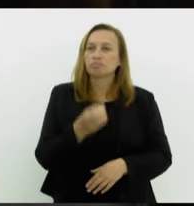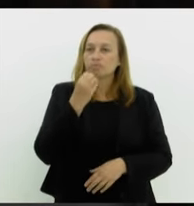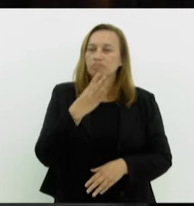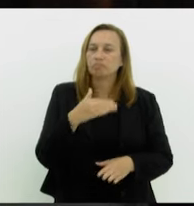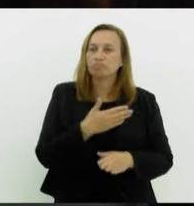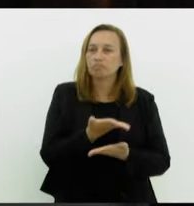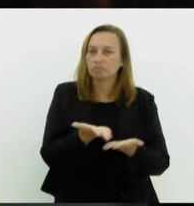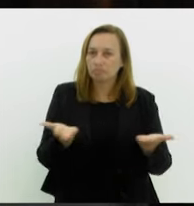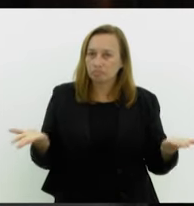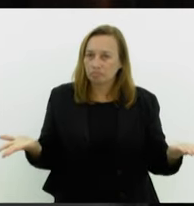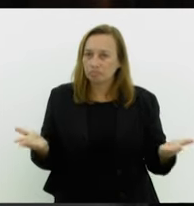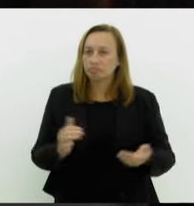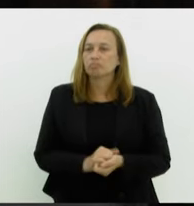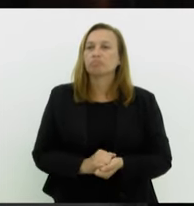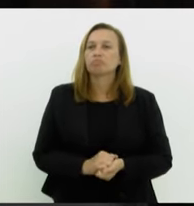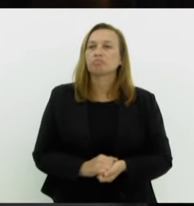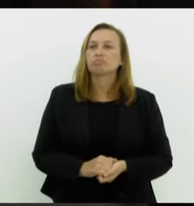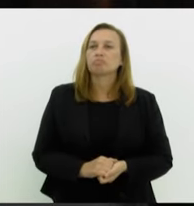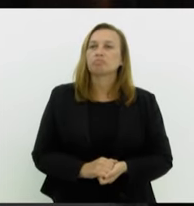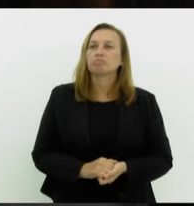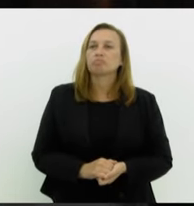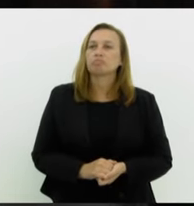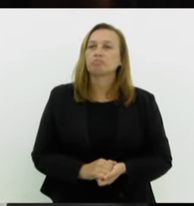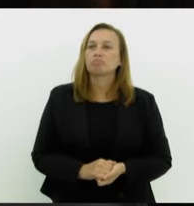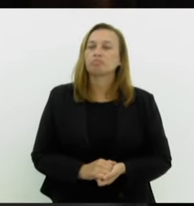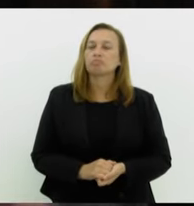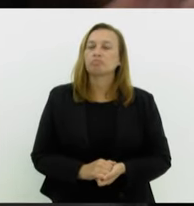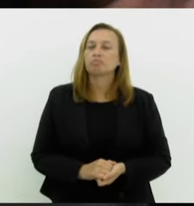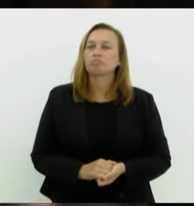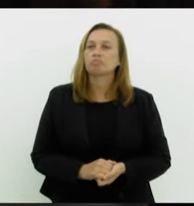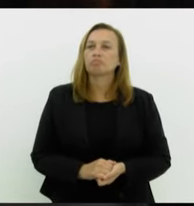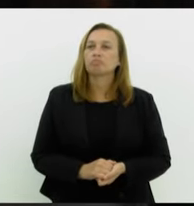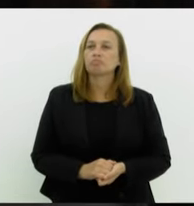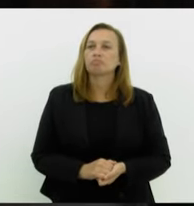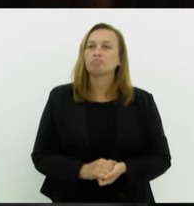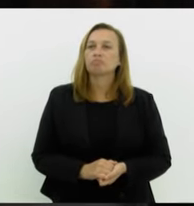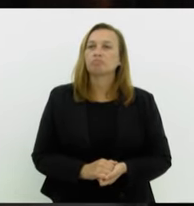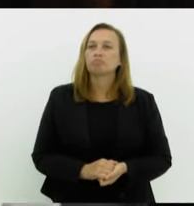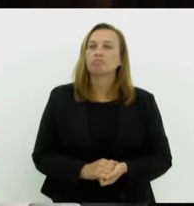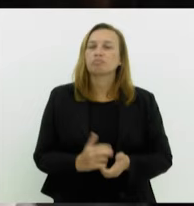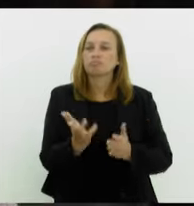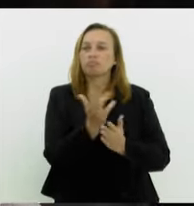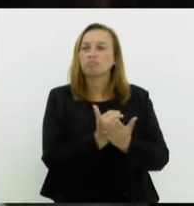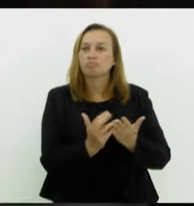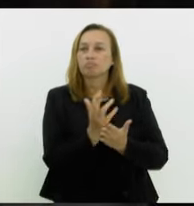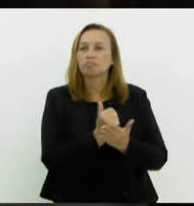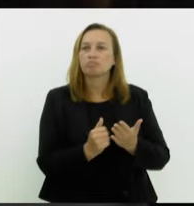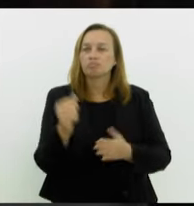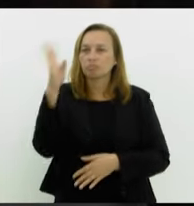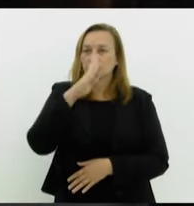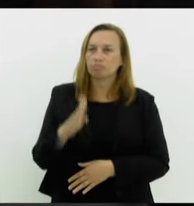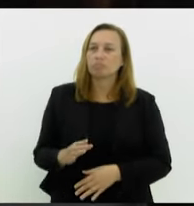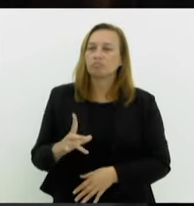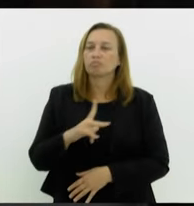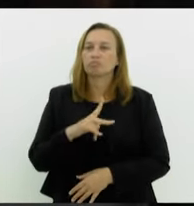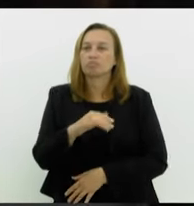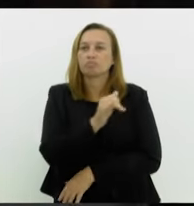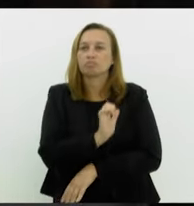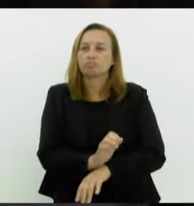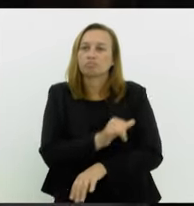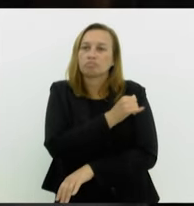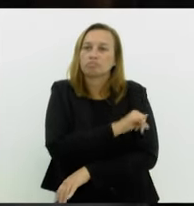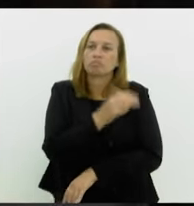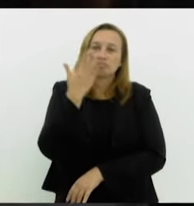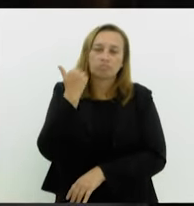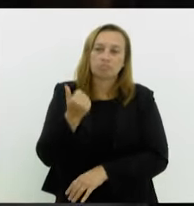uma de vocês eu tô apostando minhas fichas nisso e mapeando o Brasil inteiro e particularmente no estado do Rio de Janeiro eu